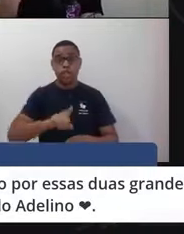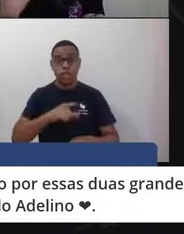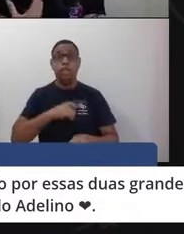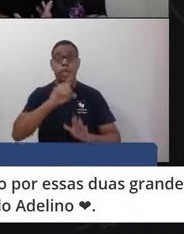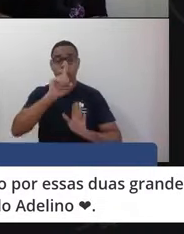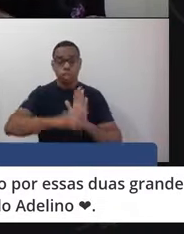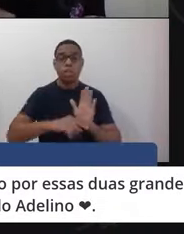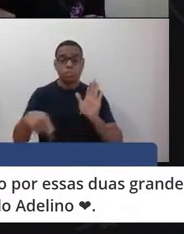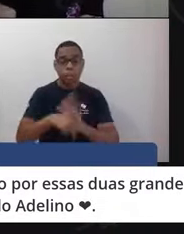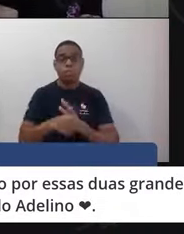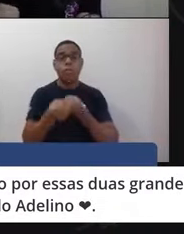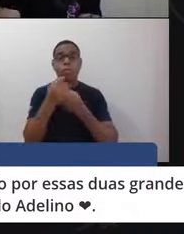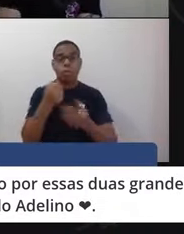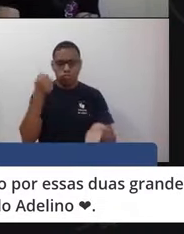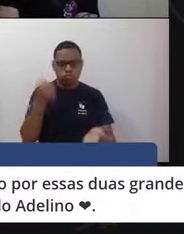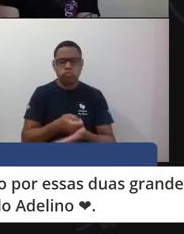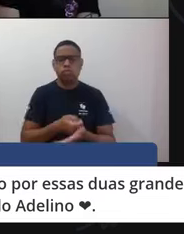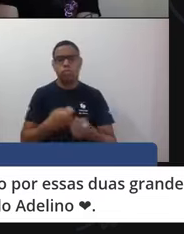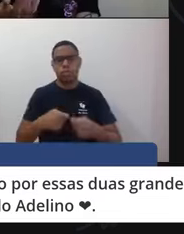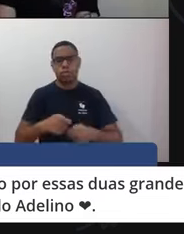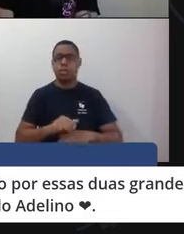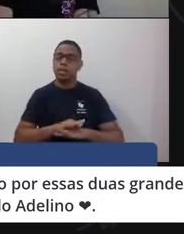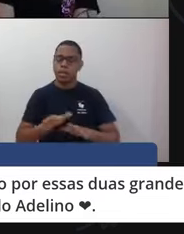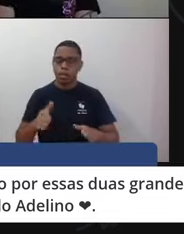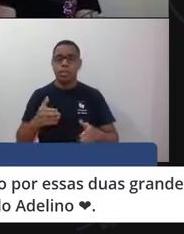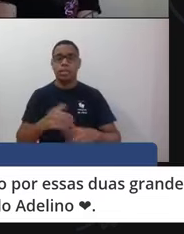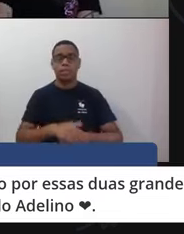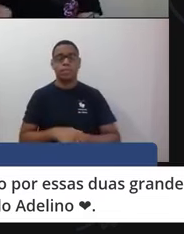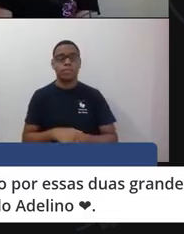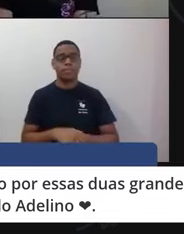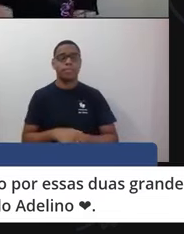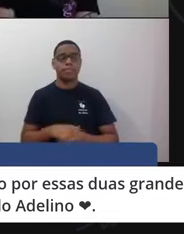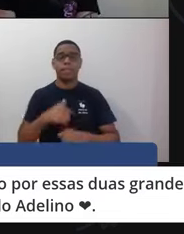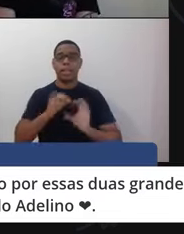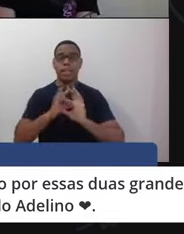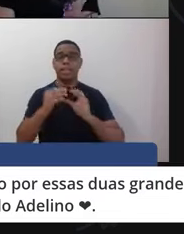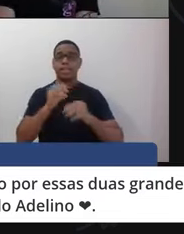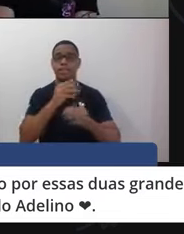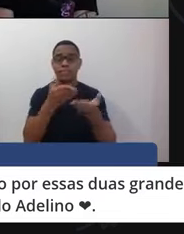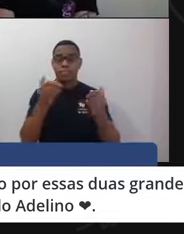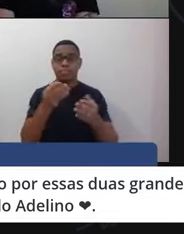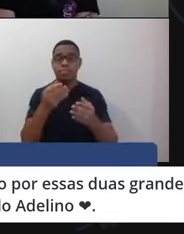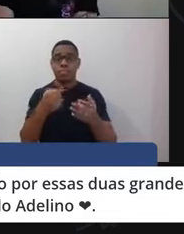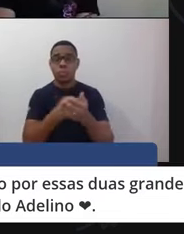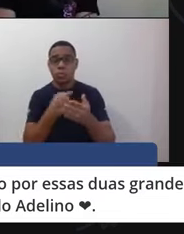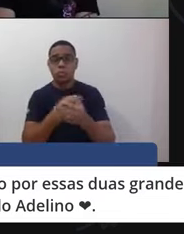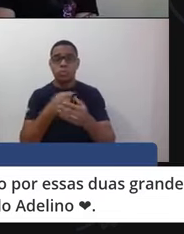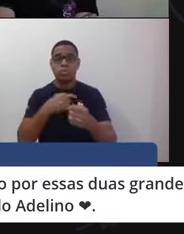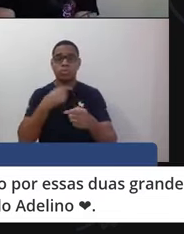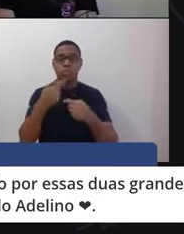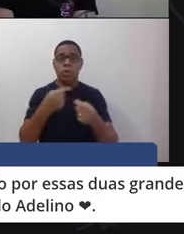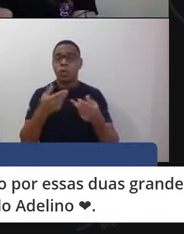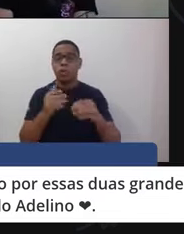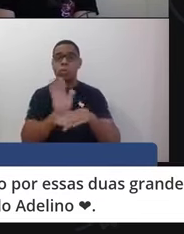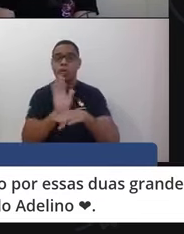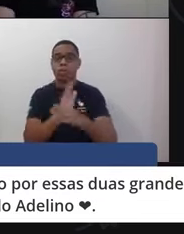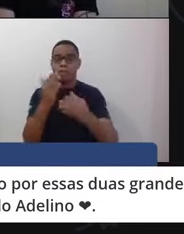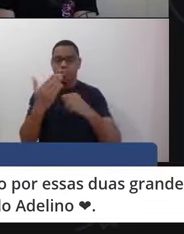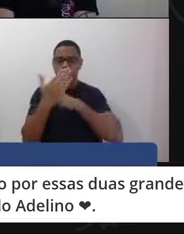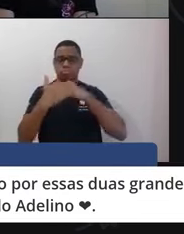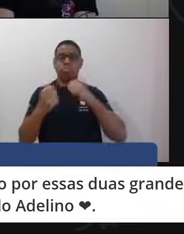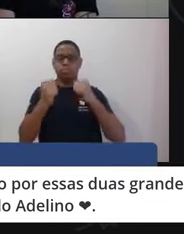à informação. Então, é isso que eu fico e estou disponível para quem precisar, que eu puder ajudar, colaborar, conte comigo, com